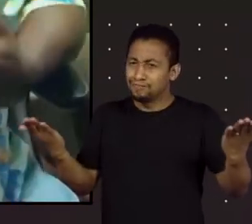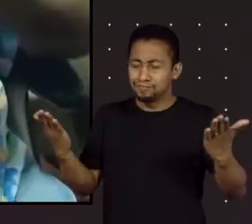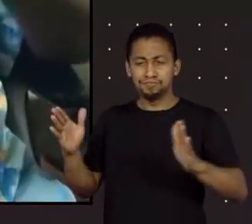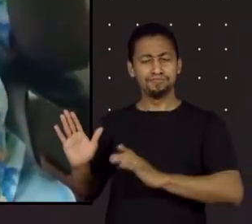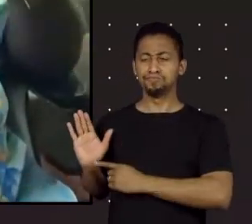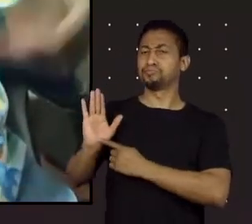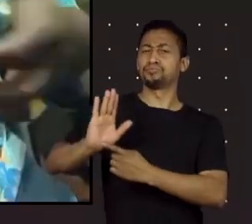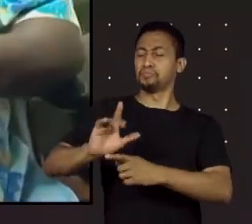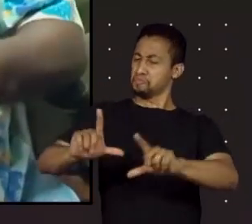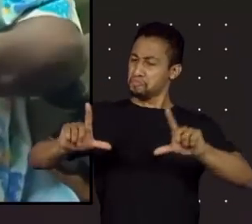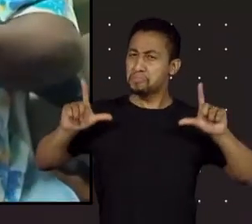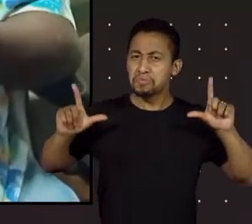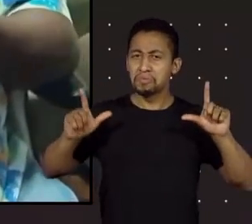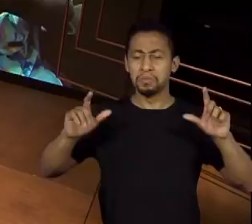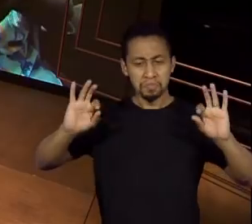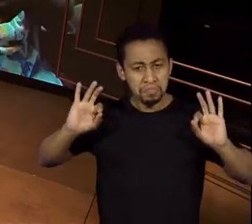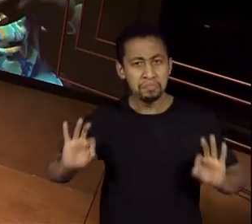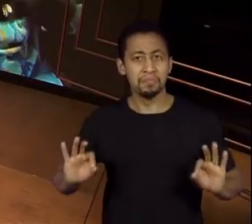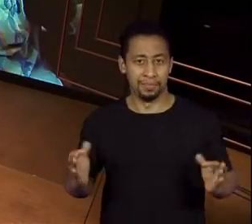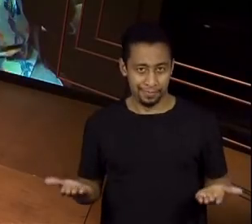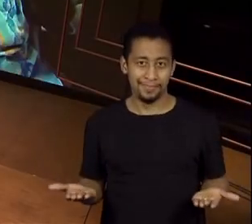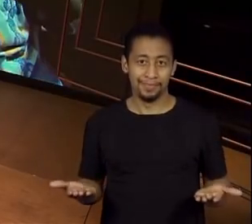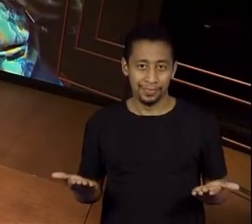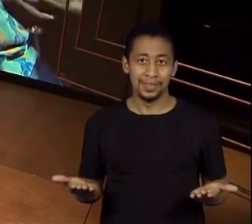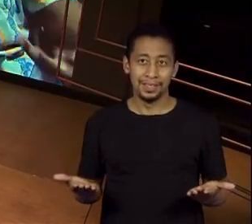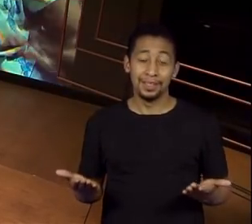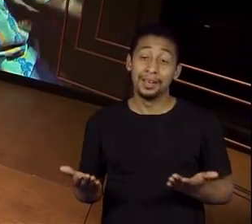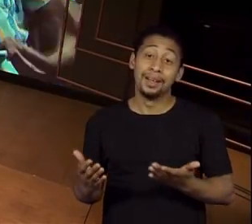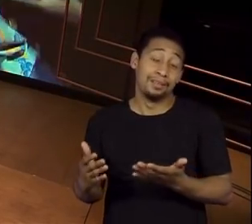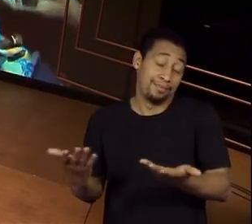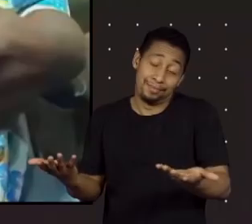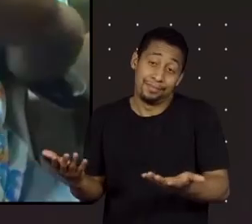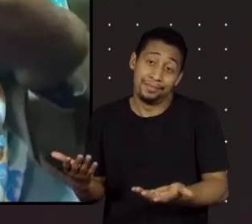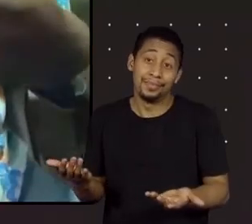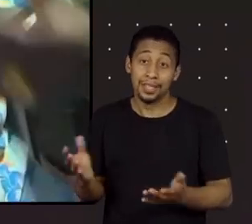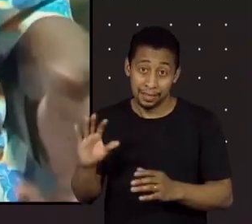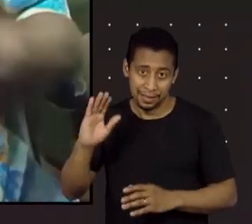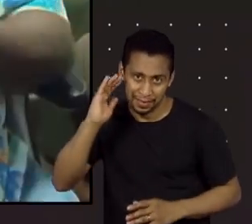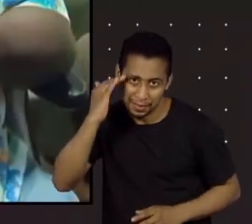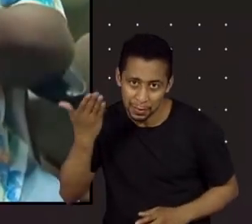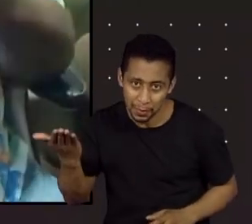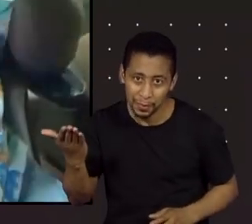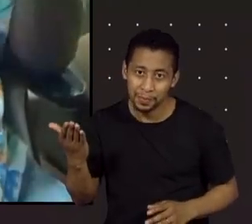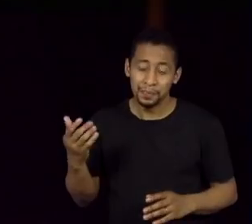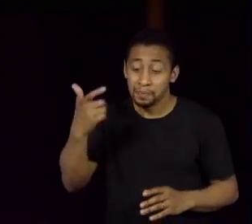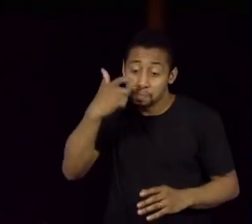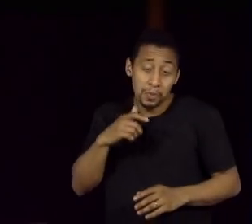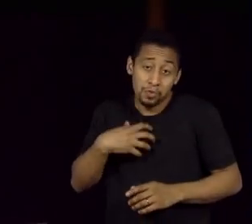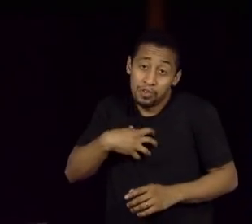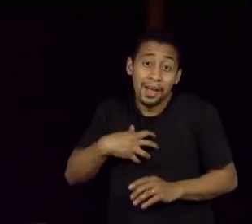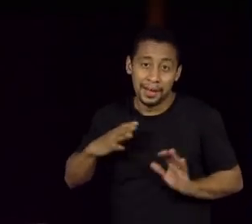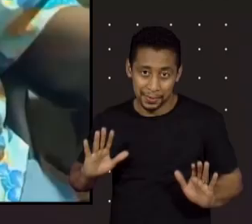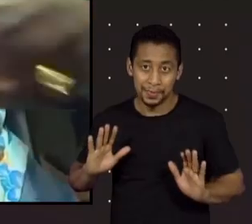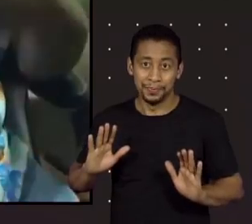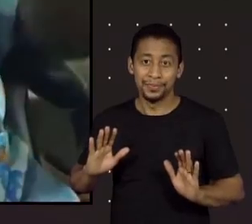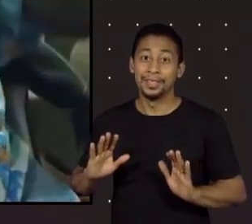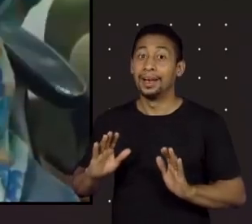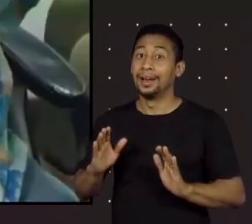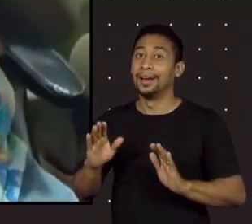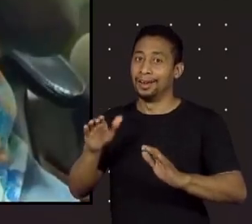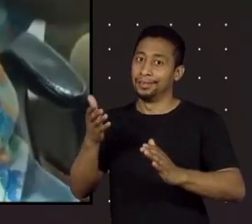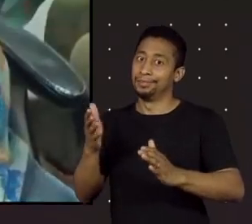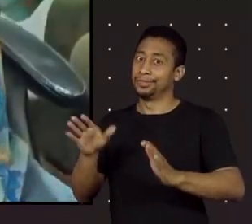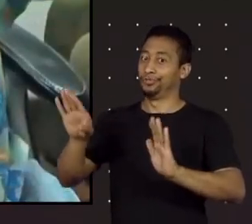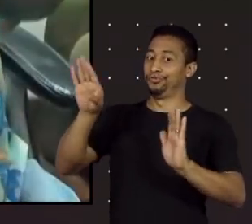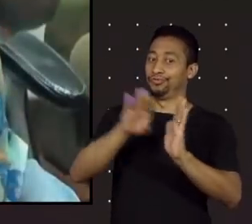americano, era um negro americano. This is different, man. Entendeu? Very different. Agora, cheguei aqui, pô,